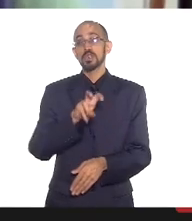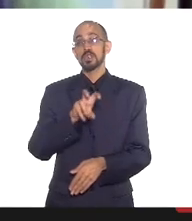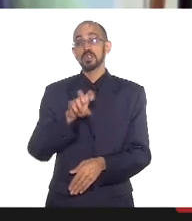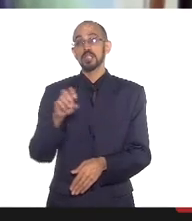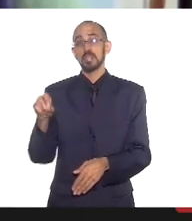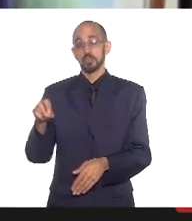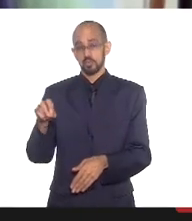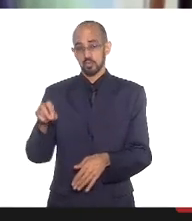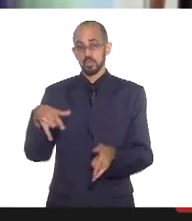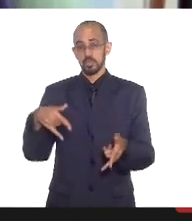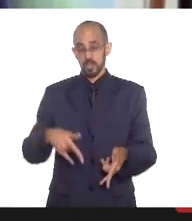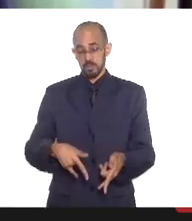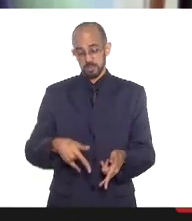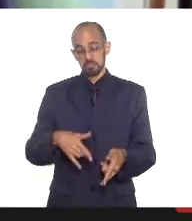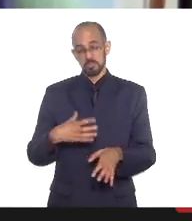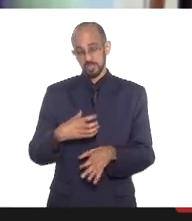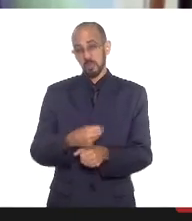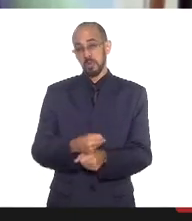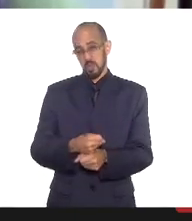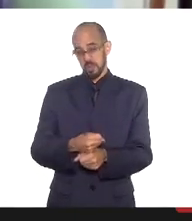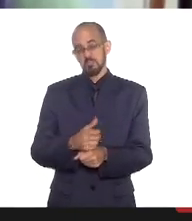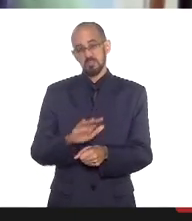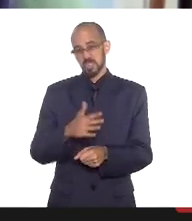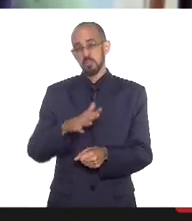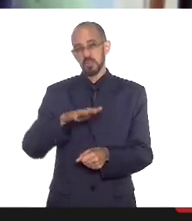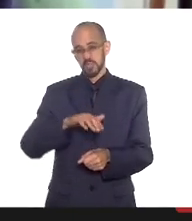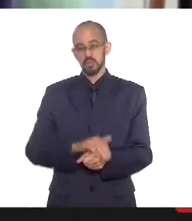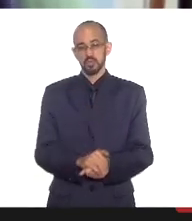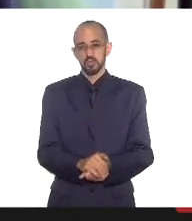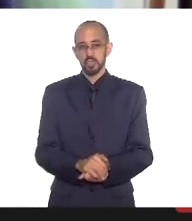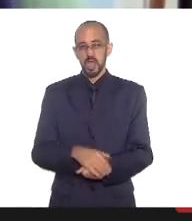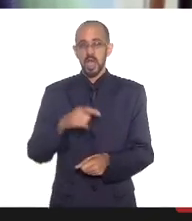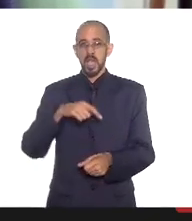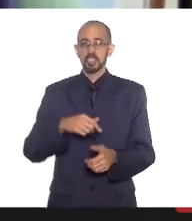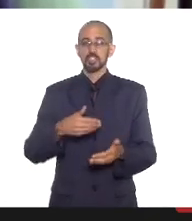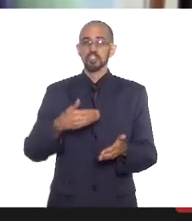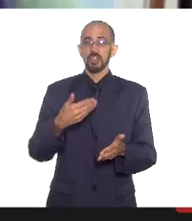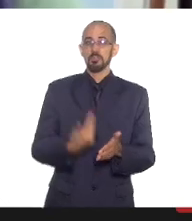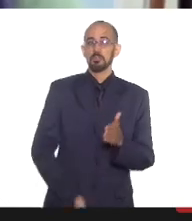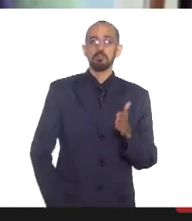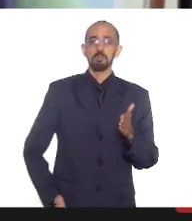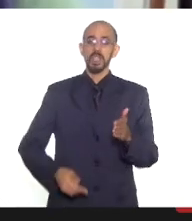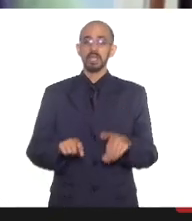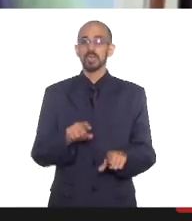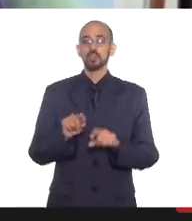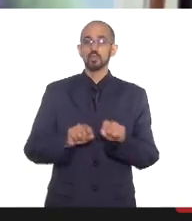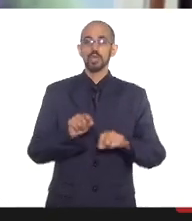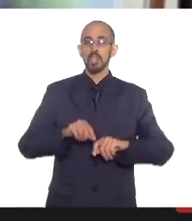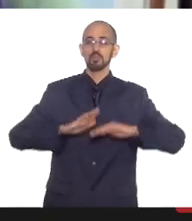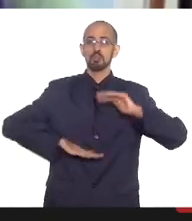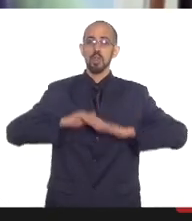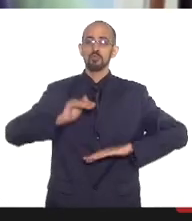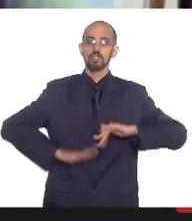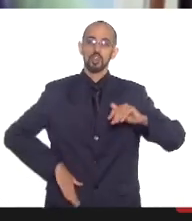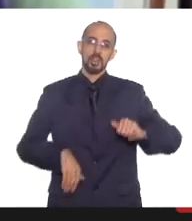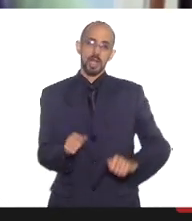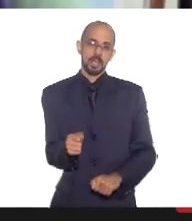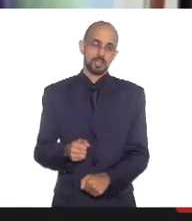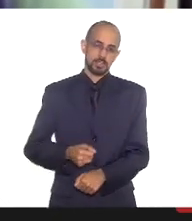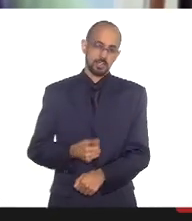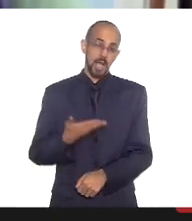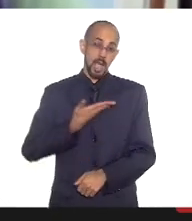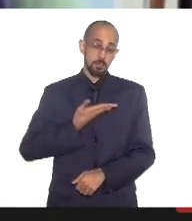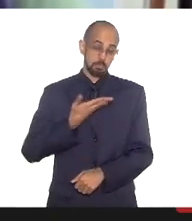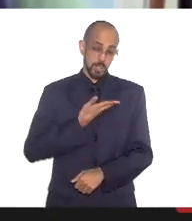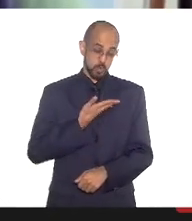sim mas eu esse pode ser muito pior não tivemos perda de colegas que trabalhavam não só perda do